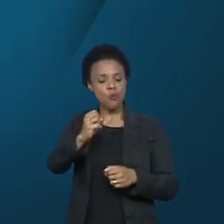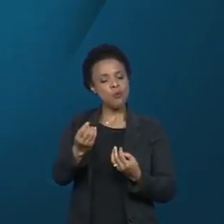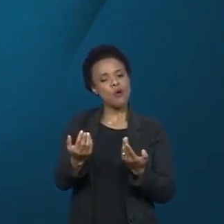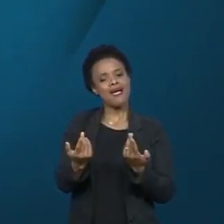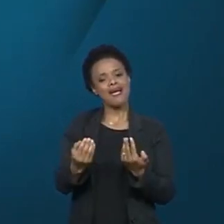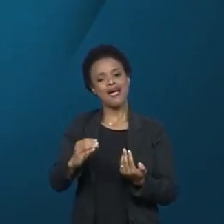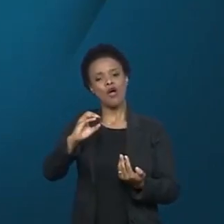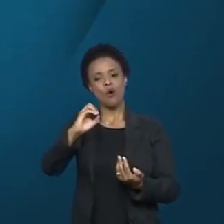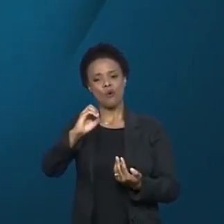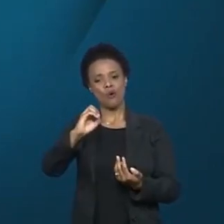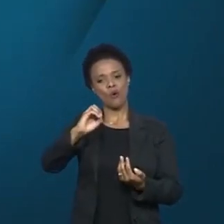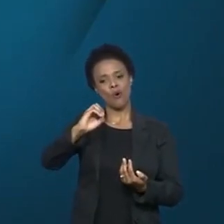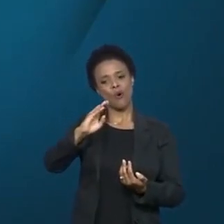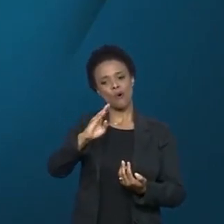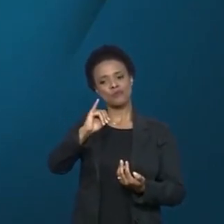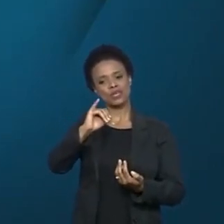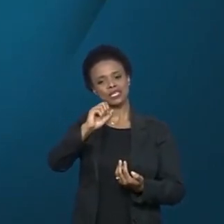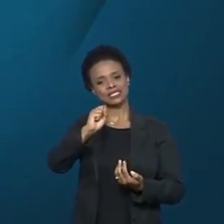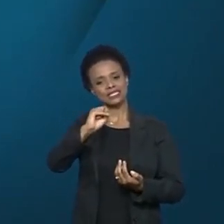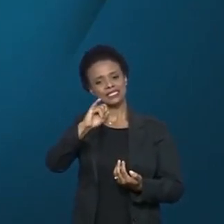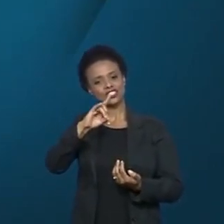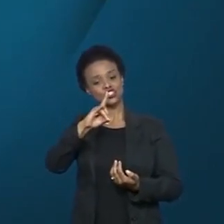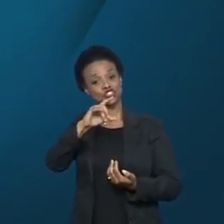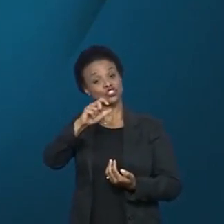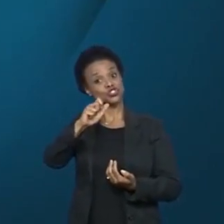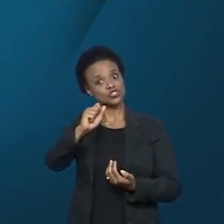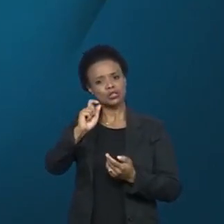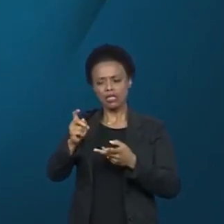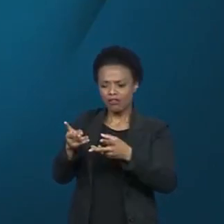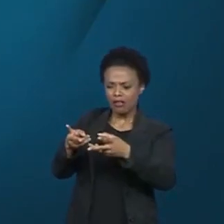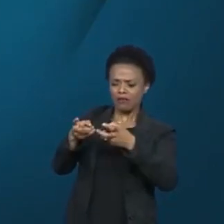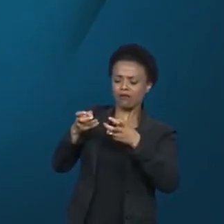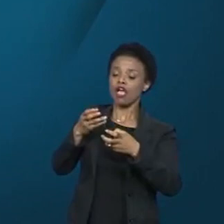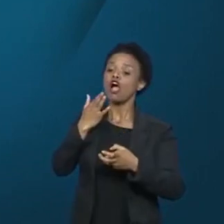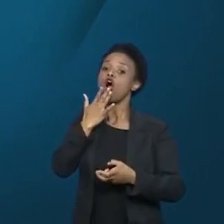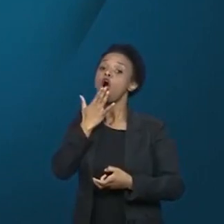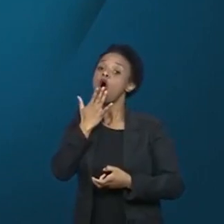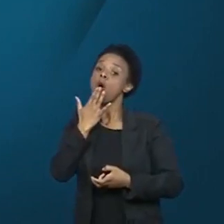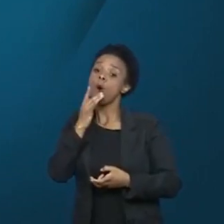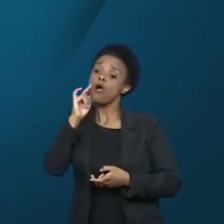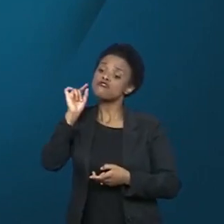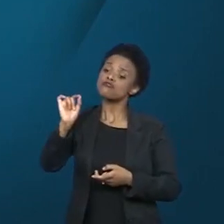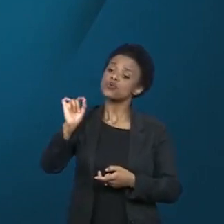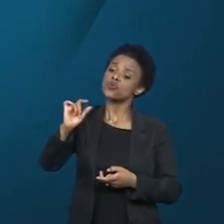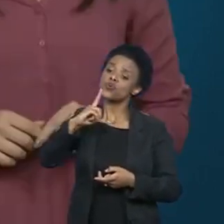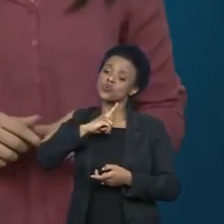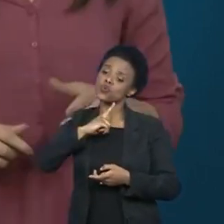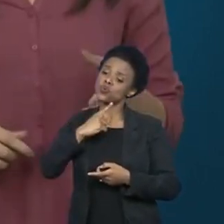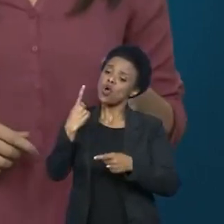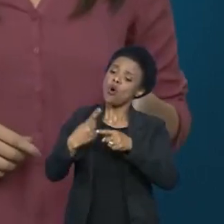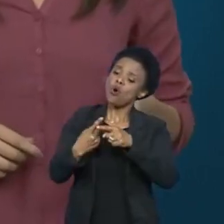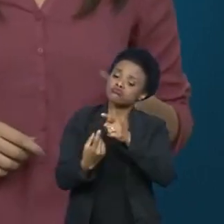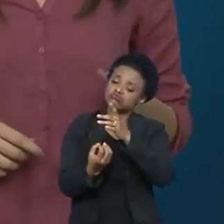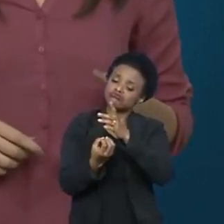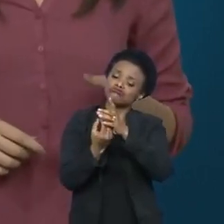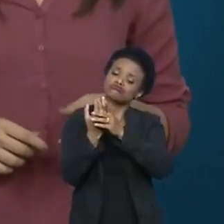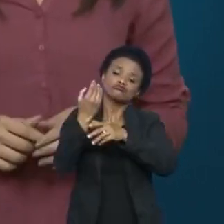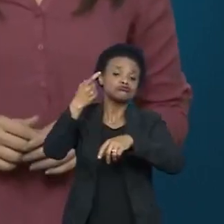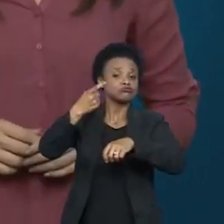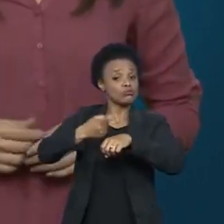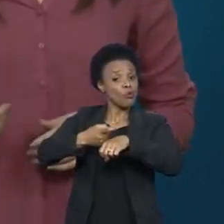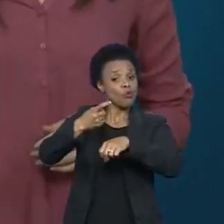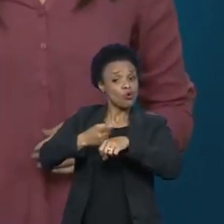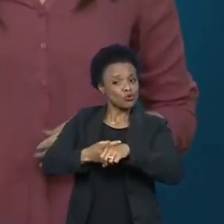da cor da rocha, é possível identificar as características minerais e químicas do magma que a originou. A classificação é dada